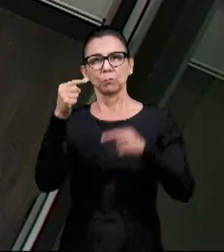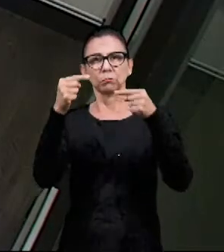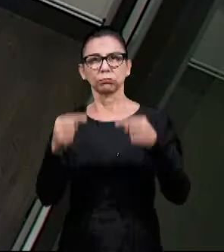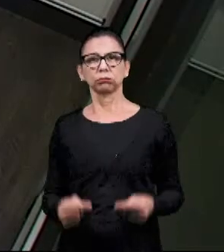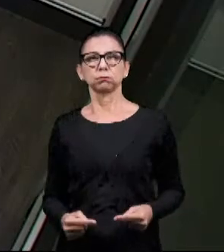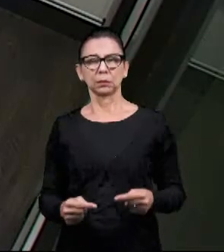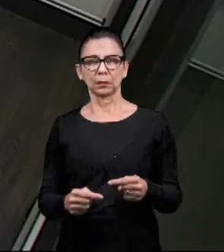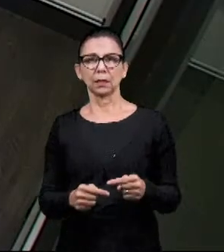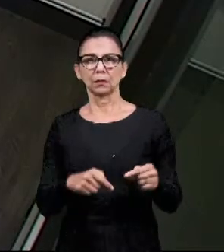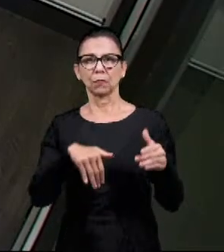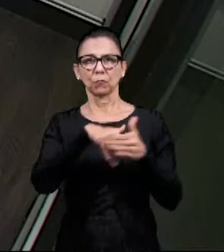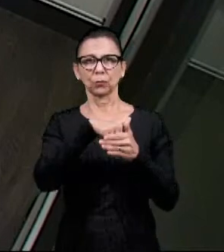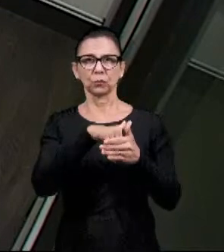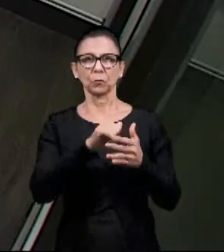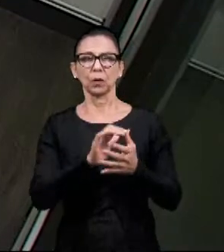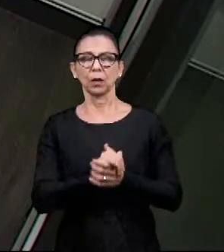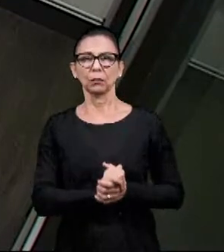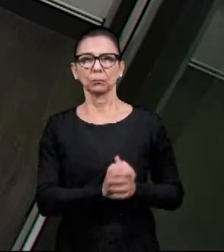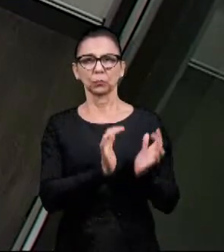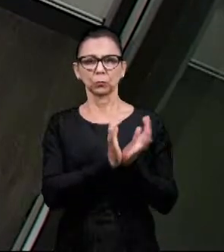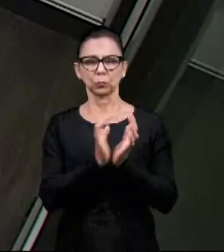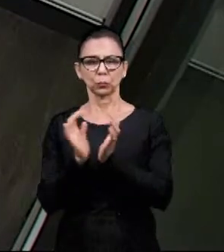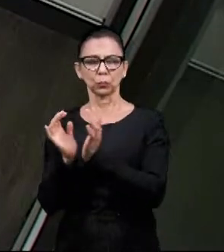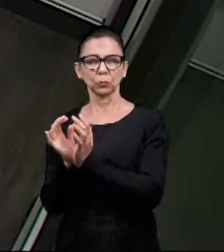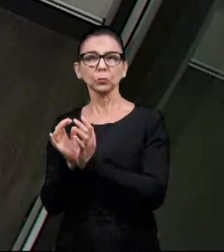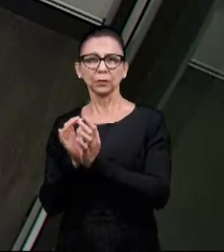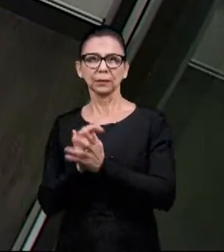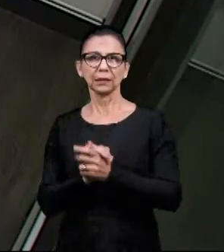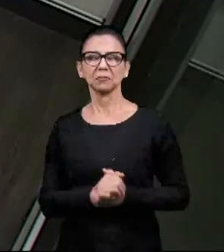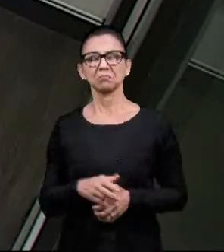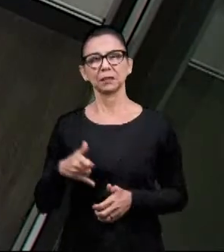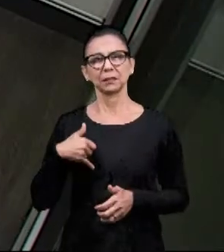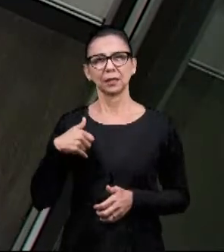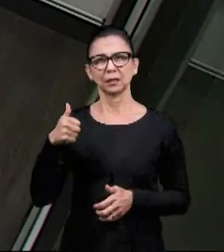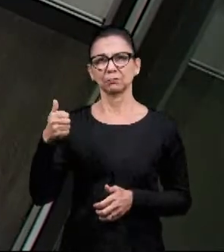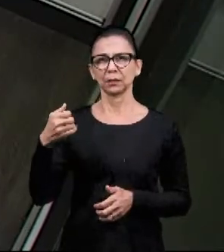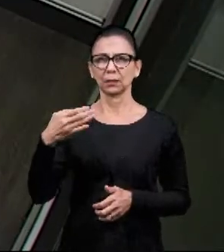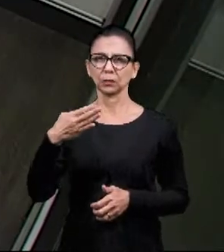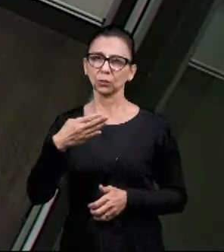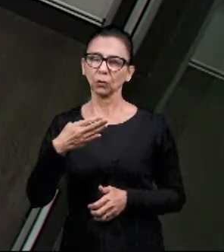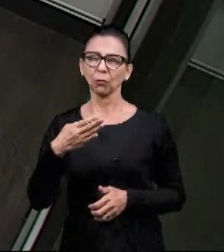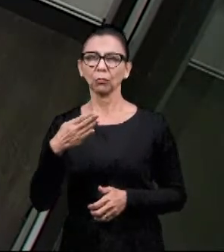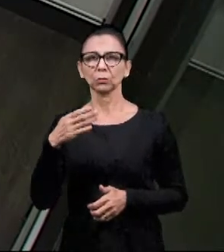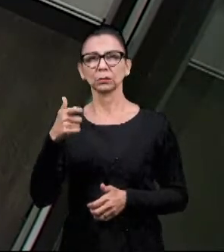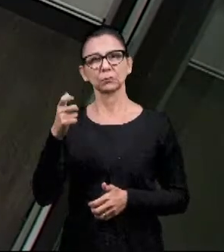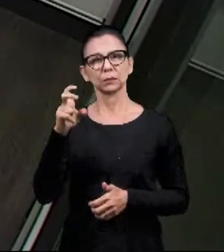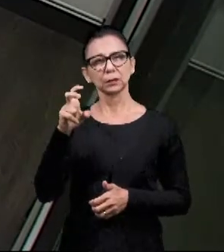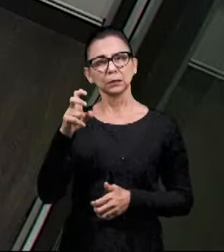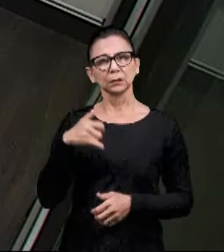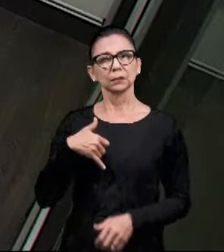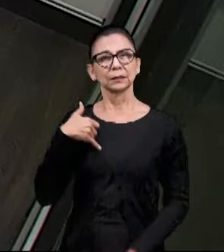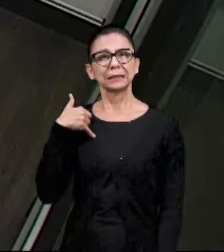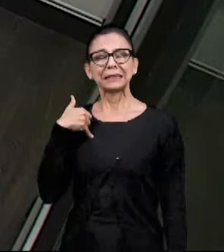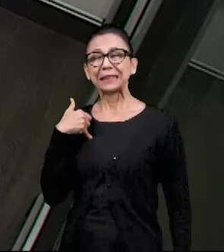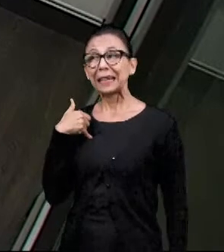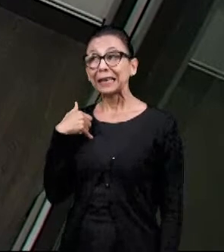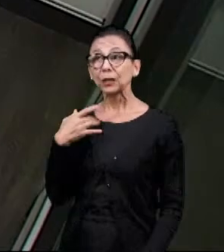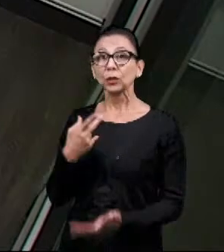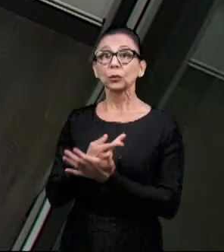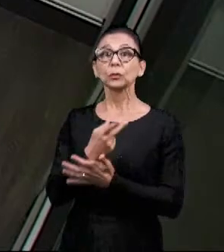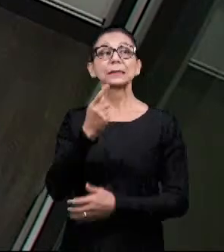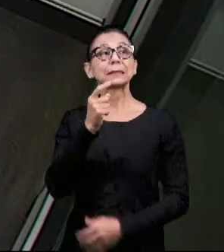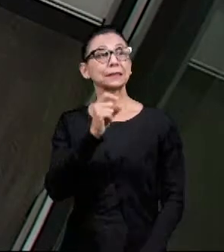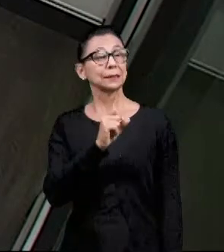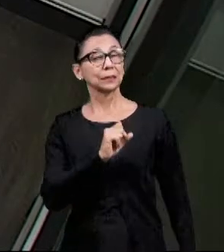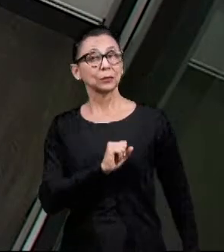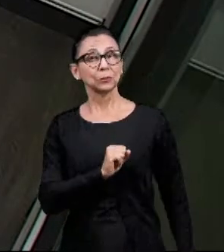com de 14 para 15 anos, né? Você recebe aquela bênção e tudo, mas aí, rapaz, no jogo, eu